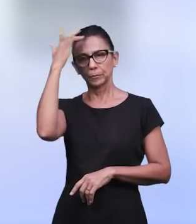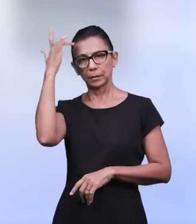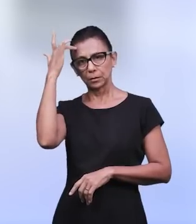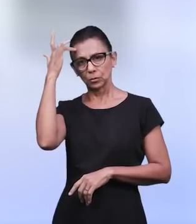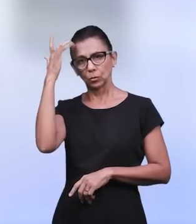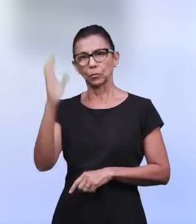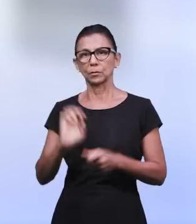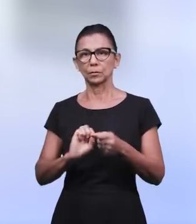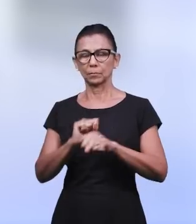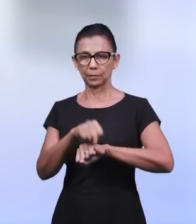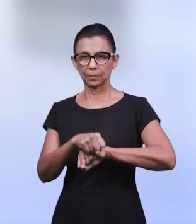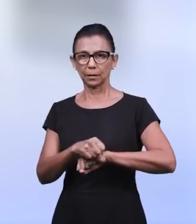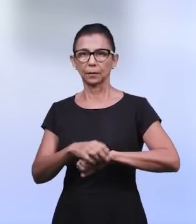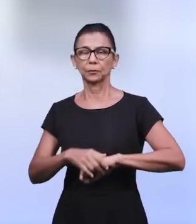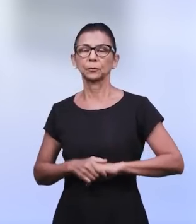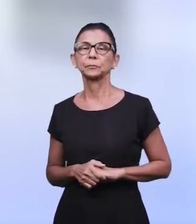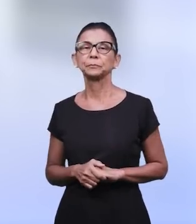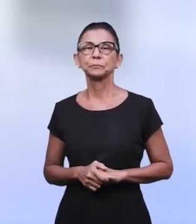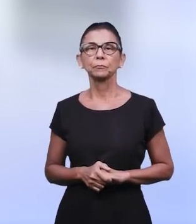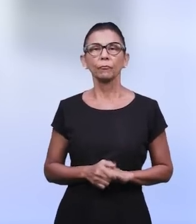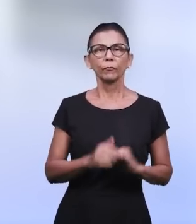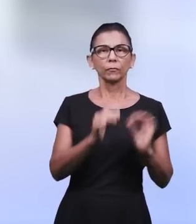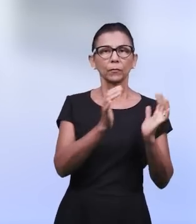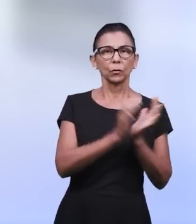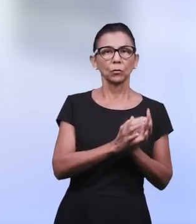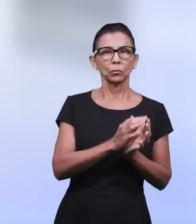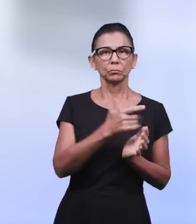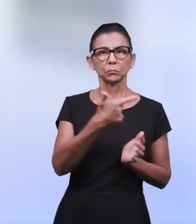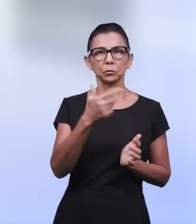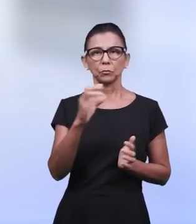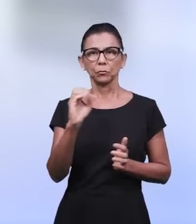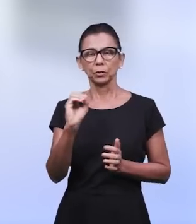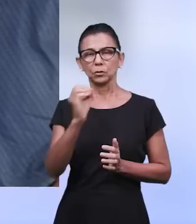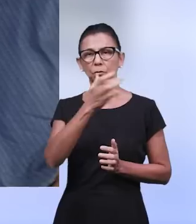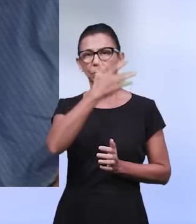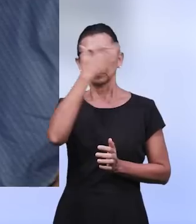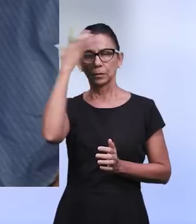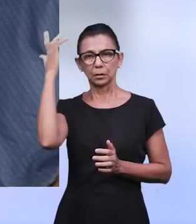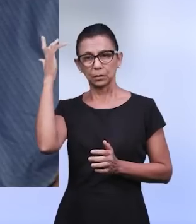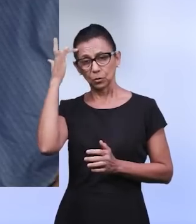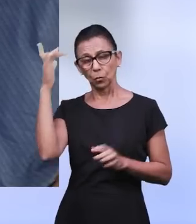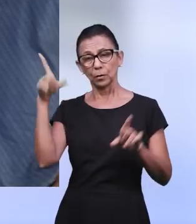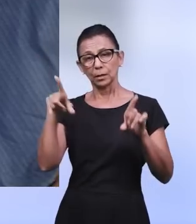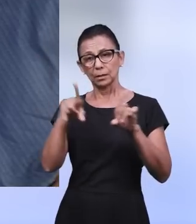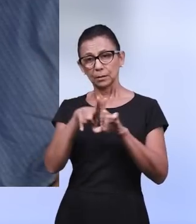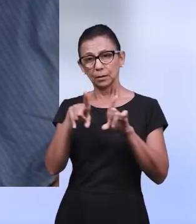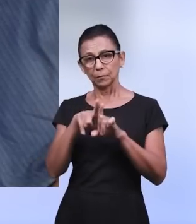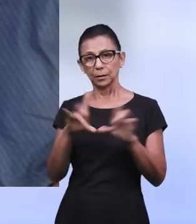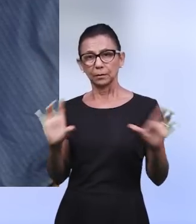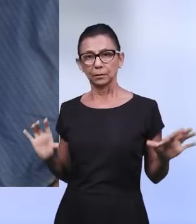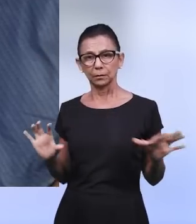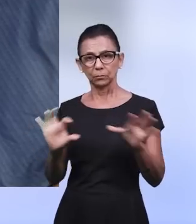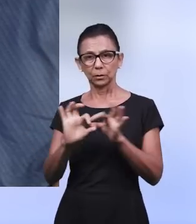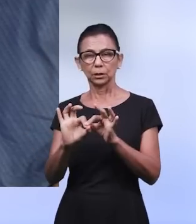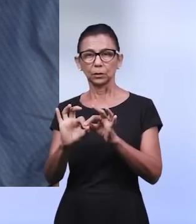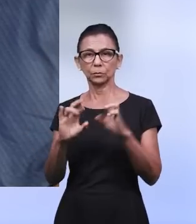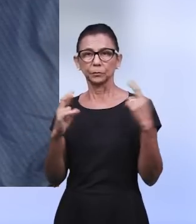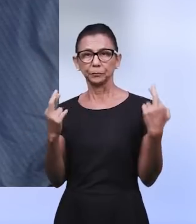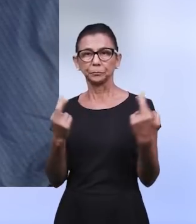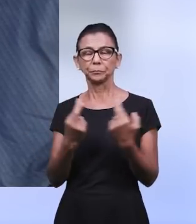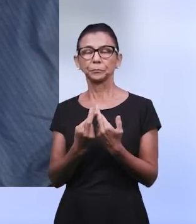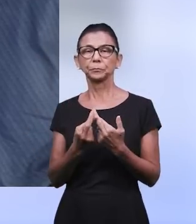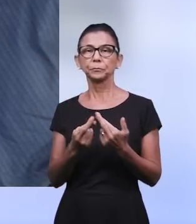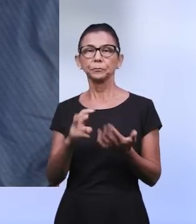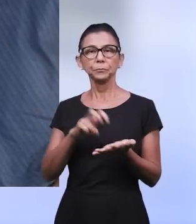no Manaim de Fortaleza. Uma comitiva de aproximadamente 20 irmãos do Rio Grande do Norte também participou do evento. Pela manhã,